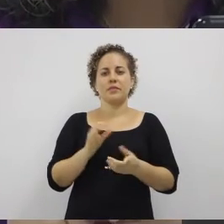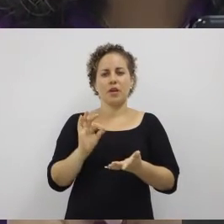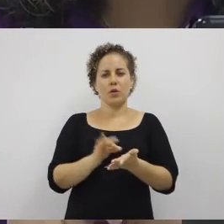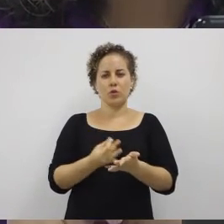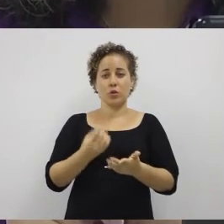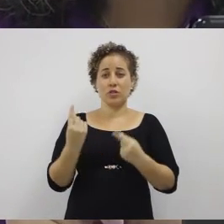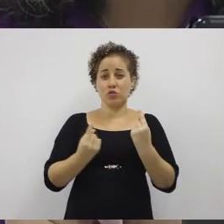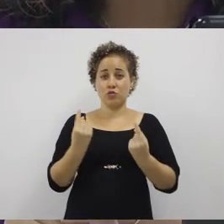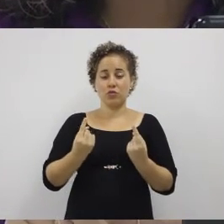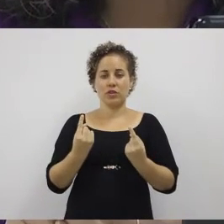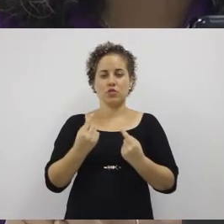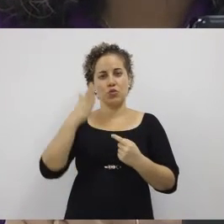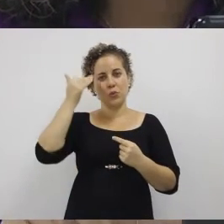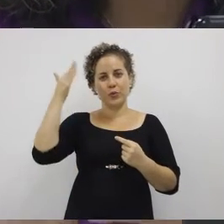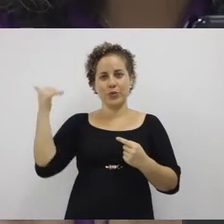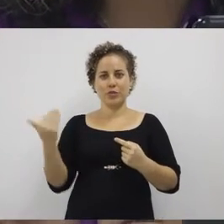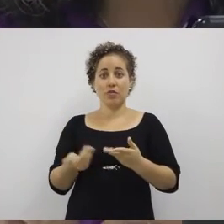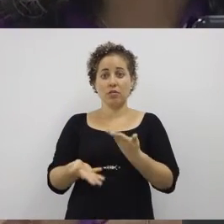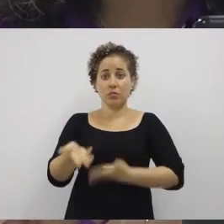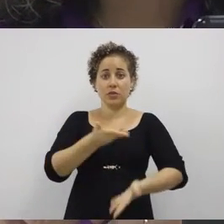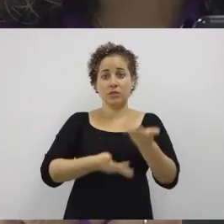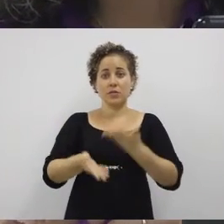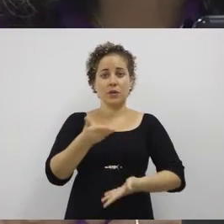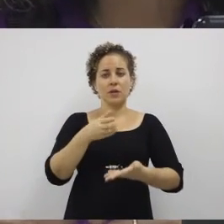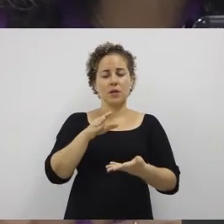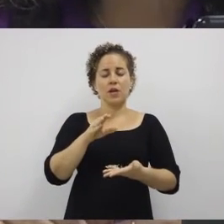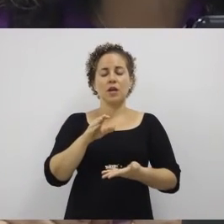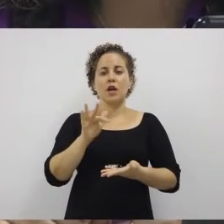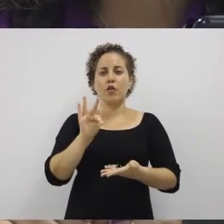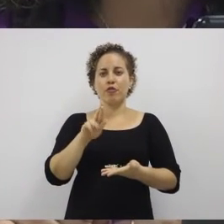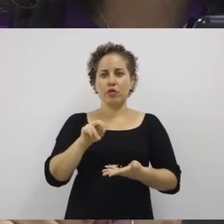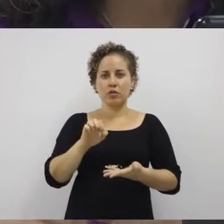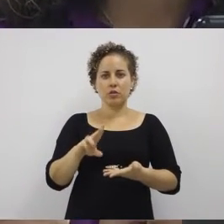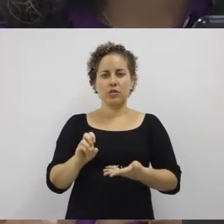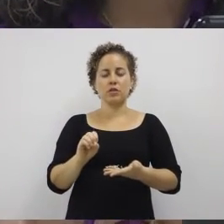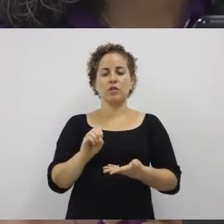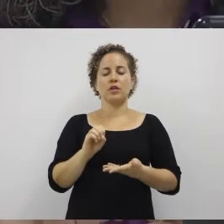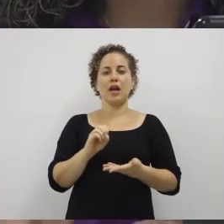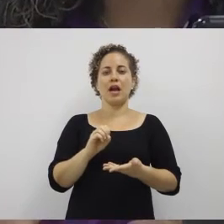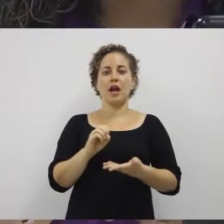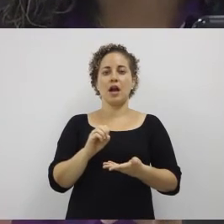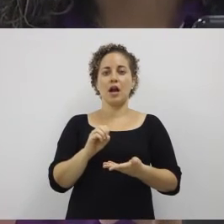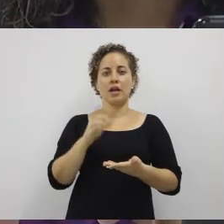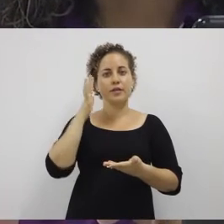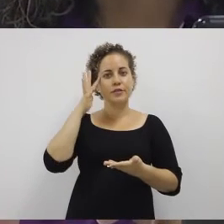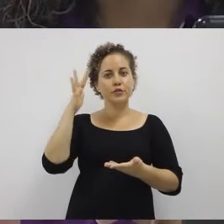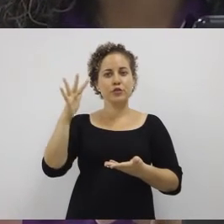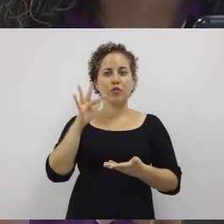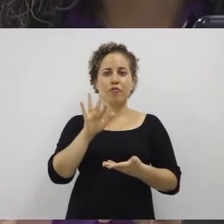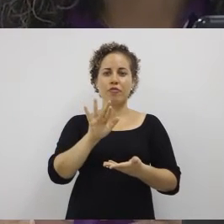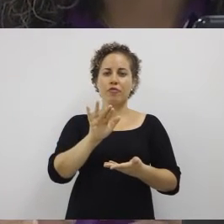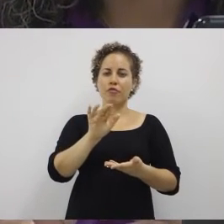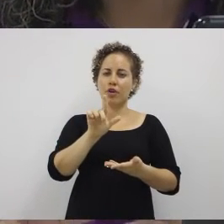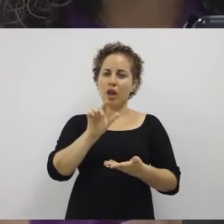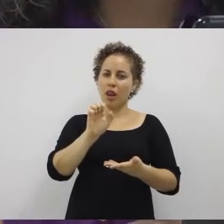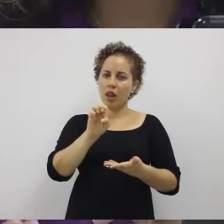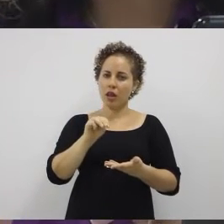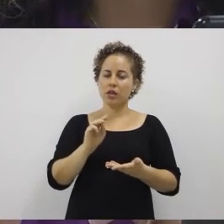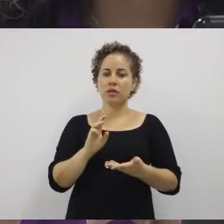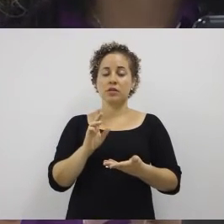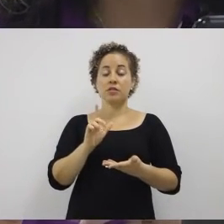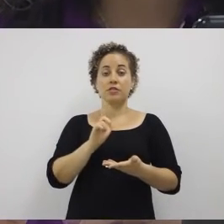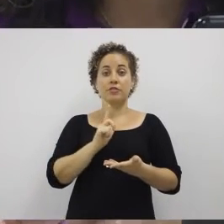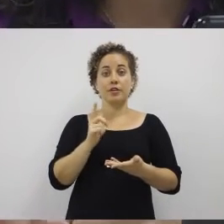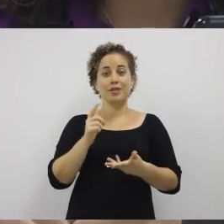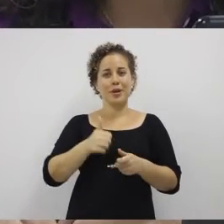sucesso das parcerias com os fornecedores, e é importante lembrar que a filosofia Lean tende a